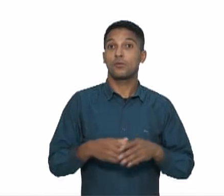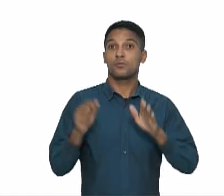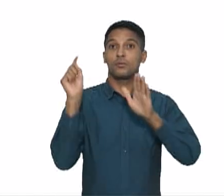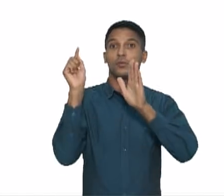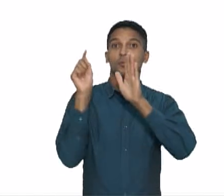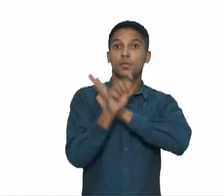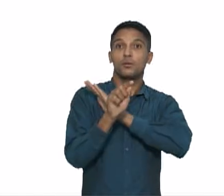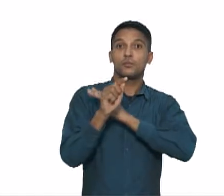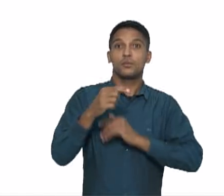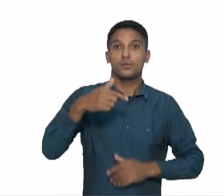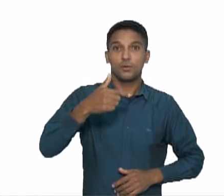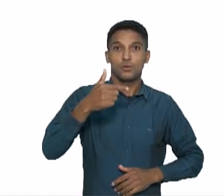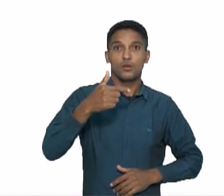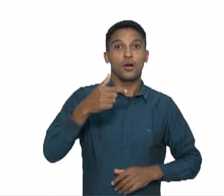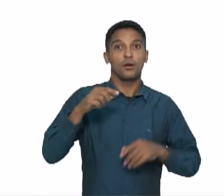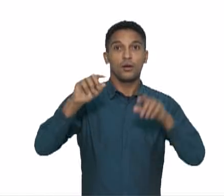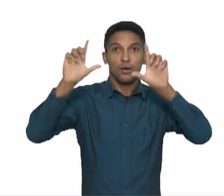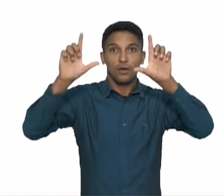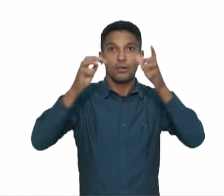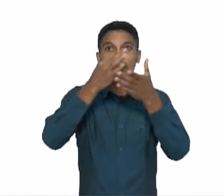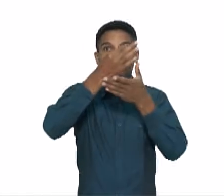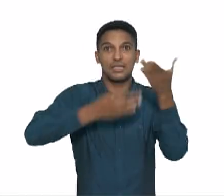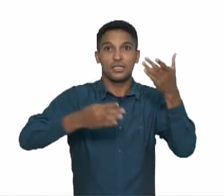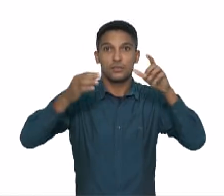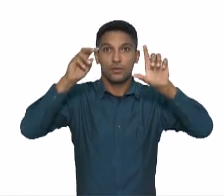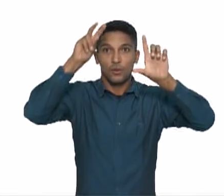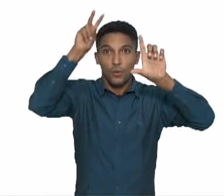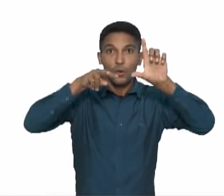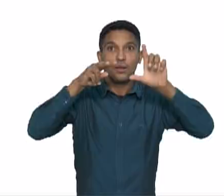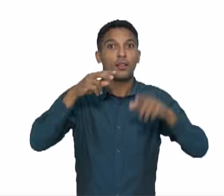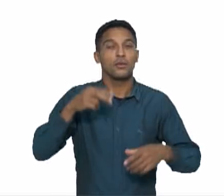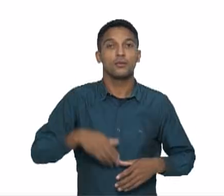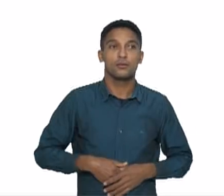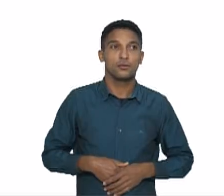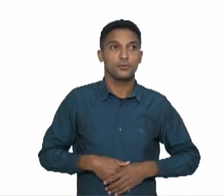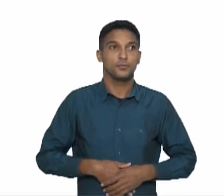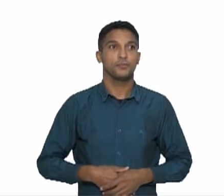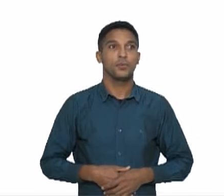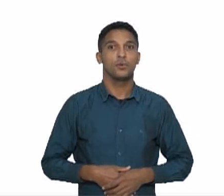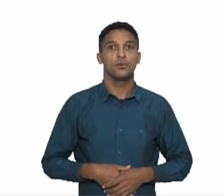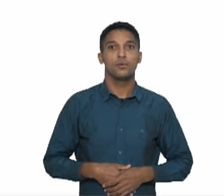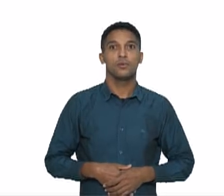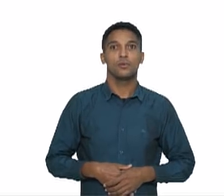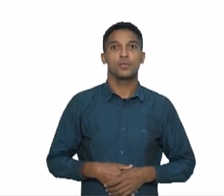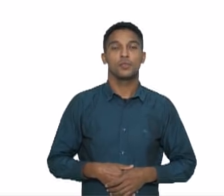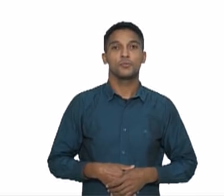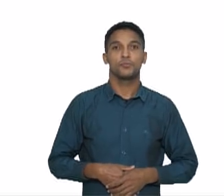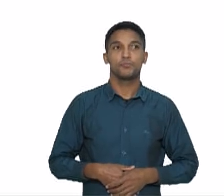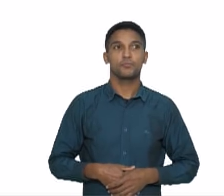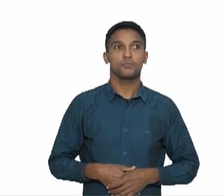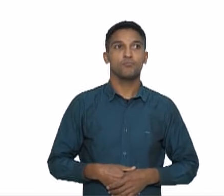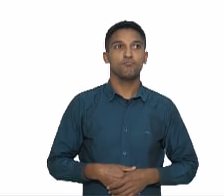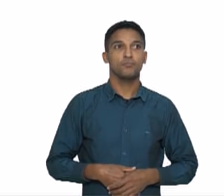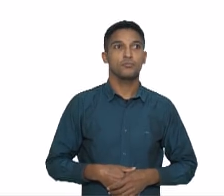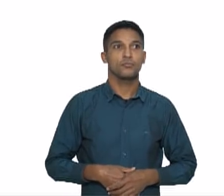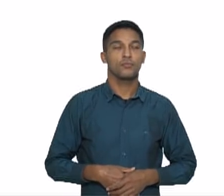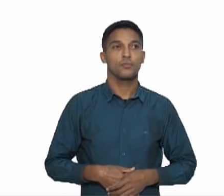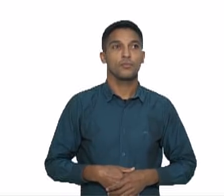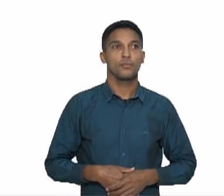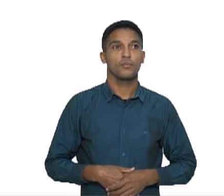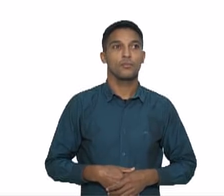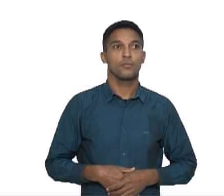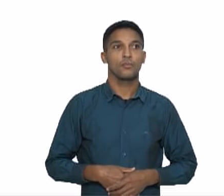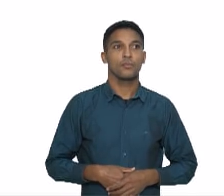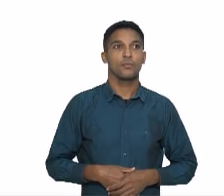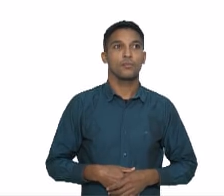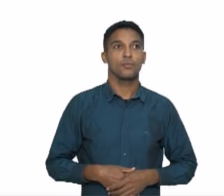essa passagem do conto. A dona esperava impaciente sob o guarda-sol. O Basset ruivo, afinal,